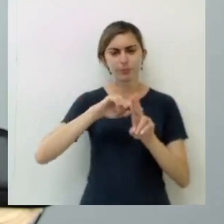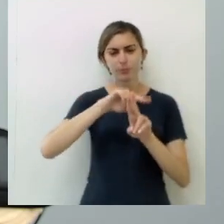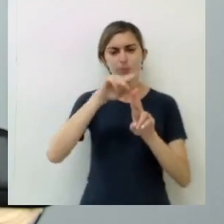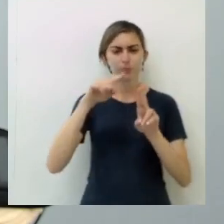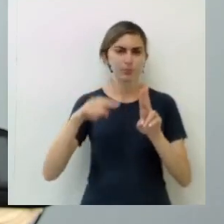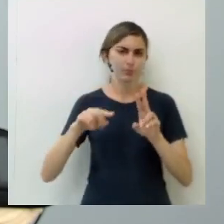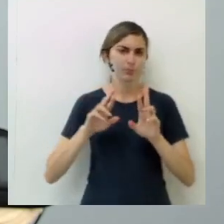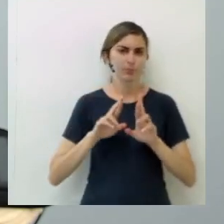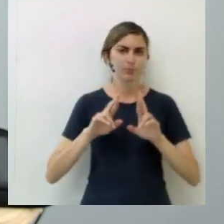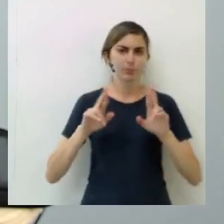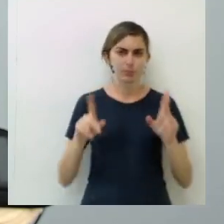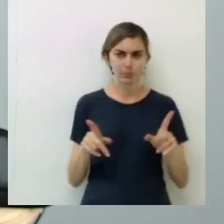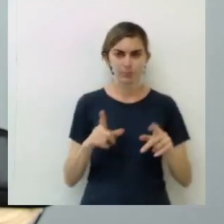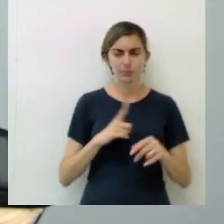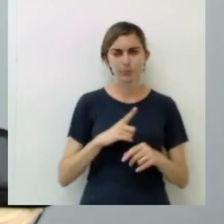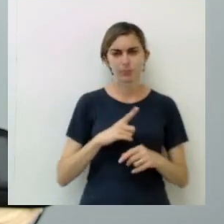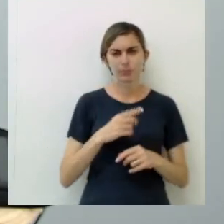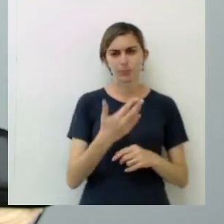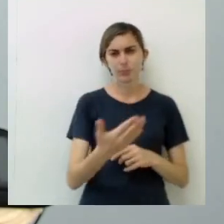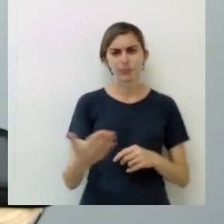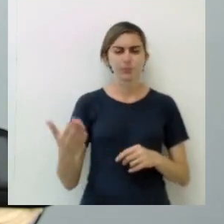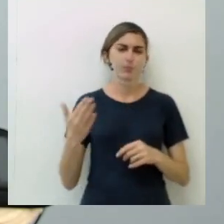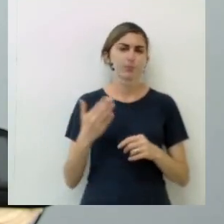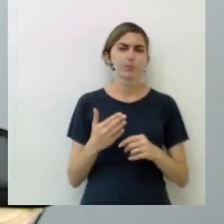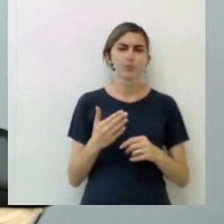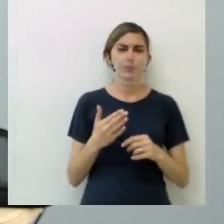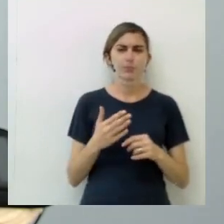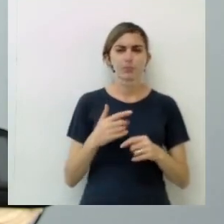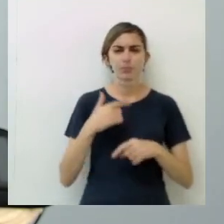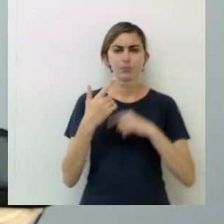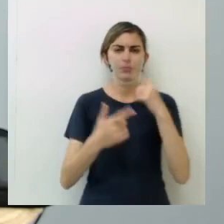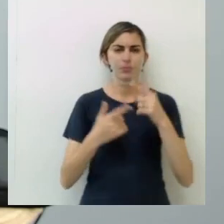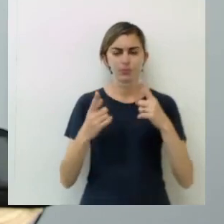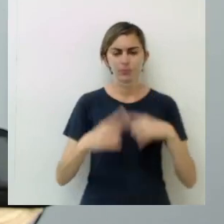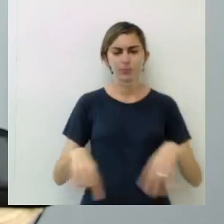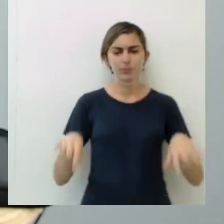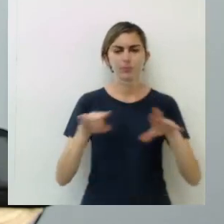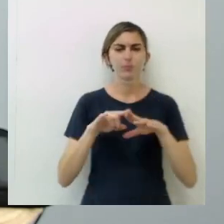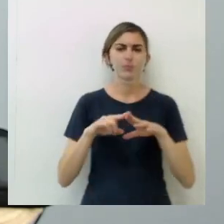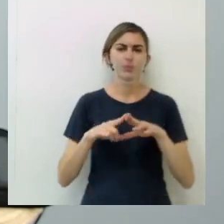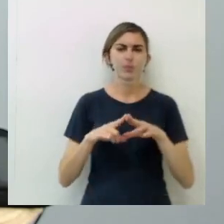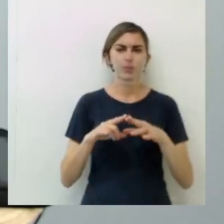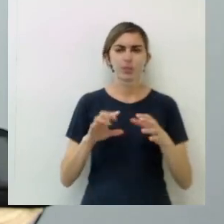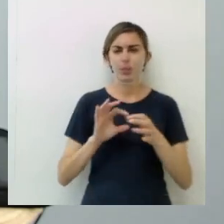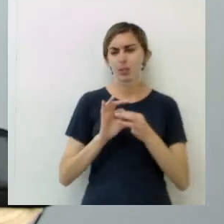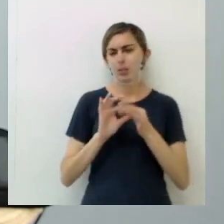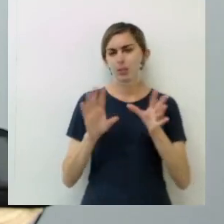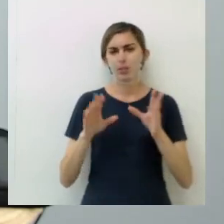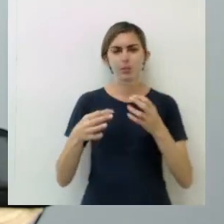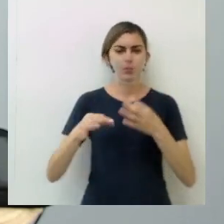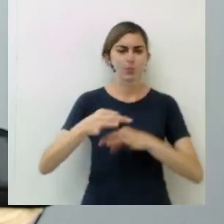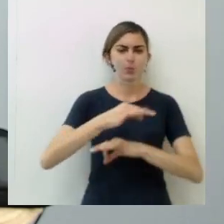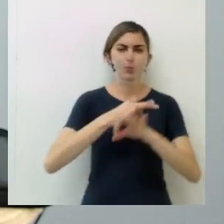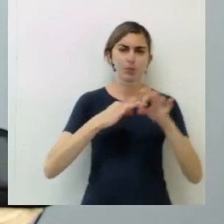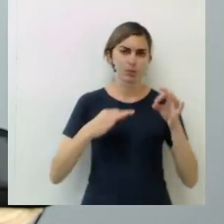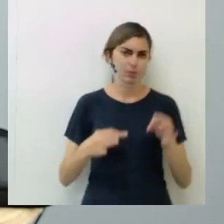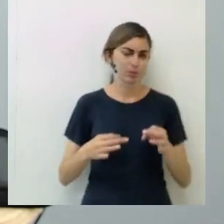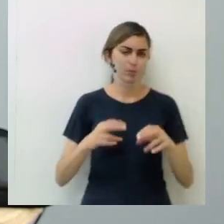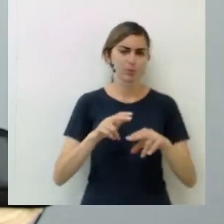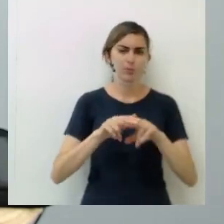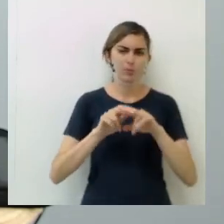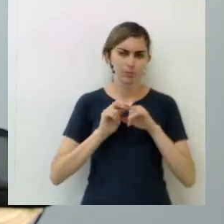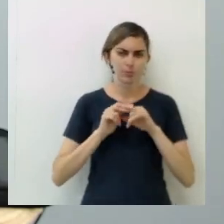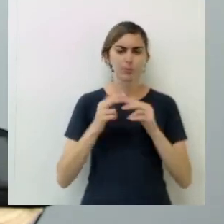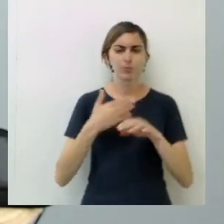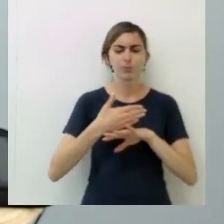orbital diferente que tem aí, tá certo? E aí ele meio que impede de eu girar livremente essa molécula no eixo. Por isso que a